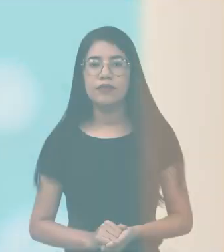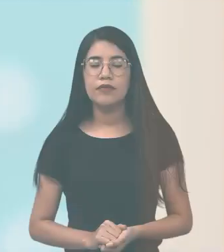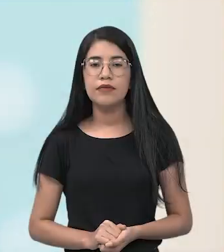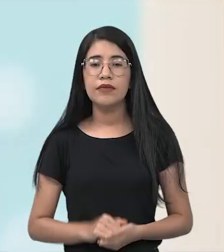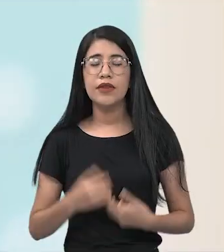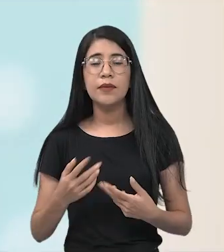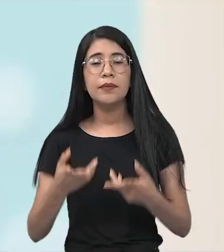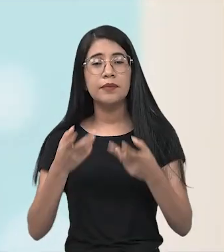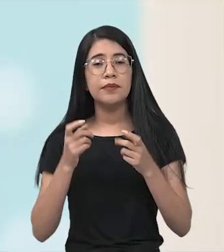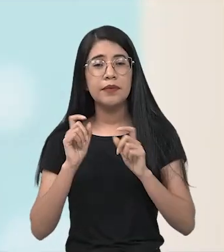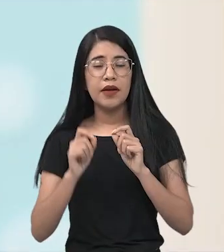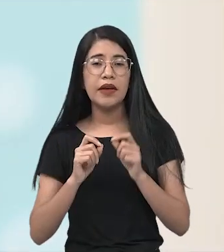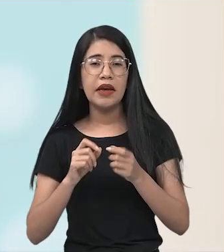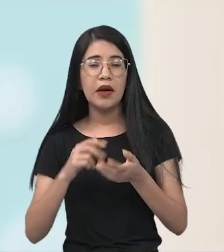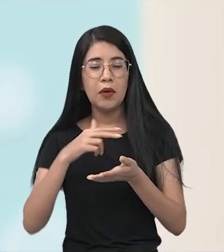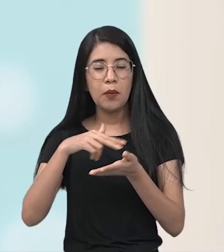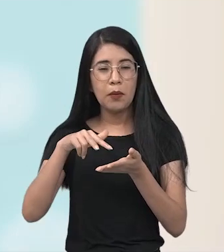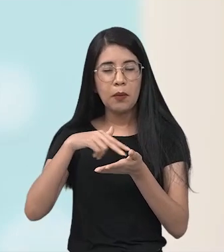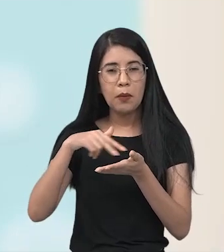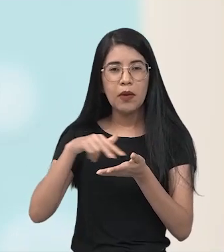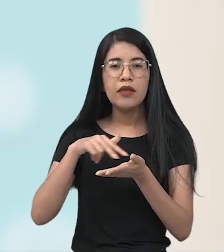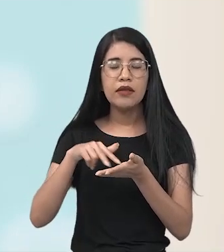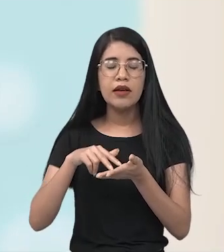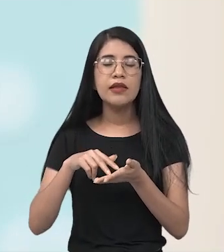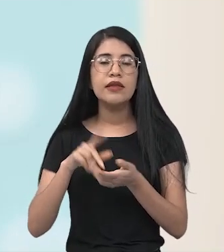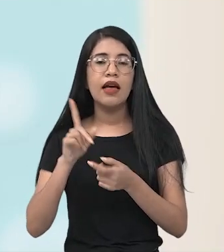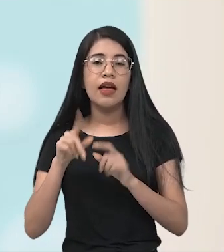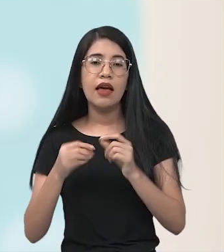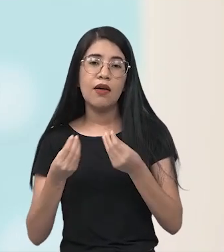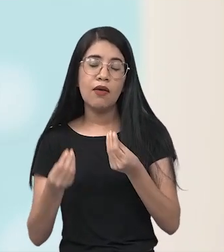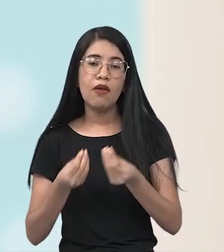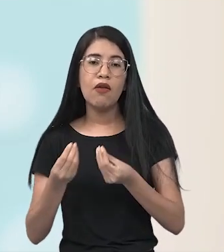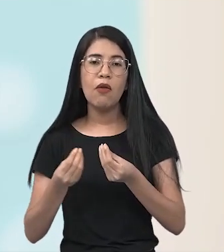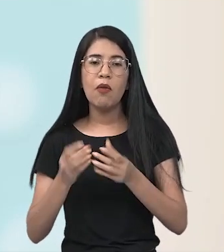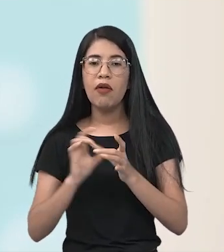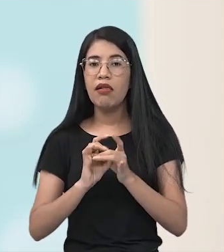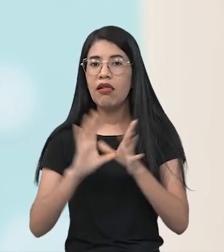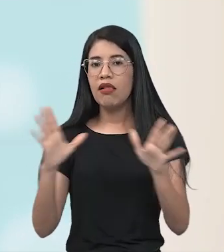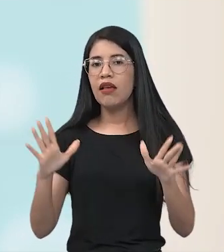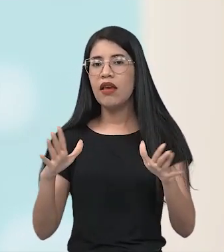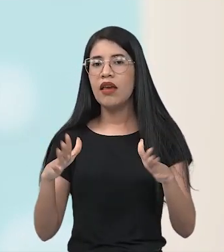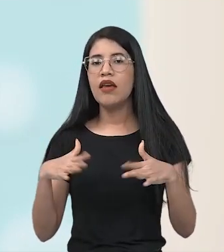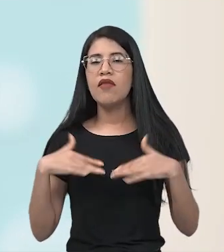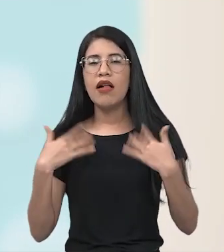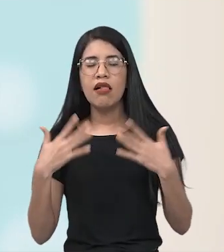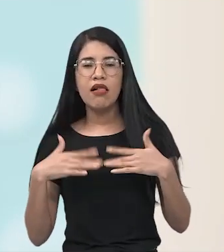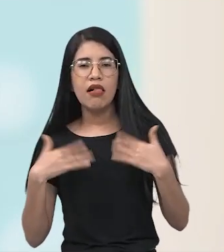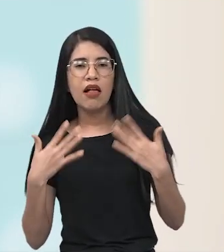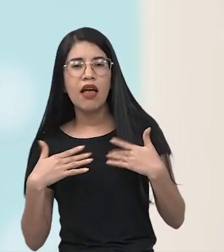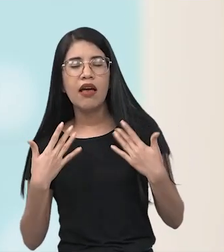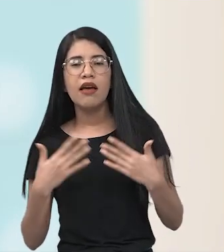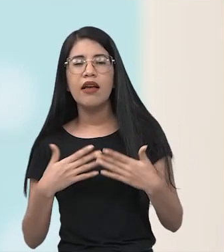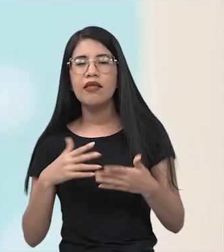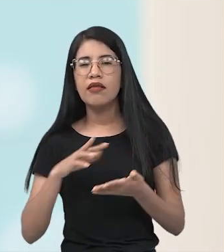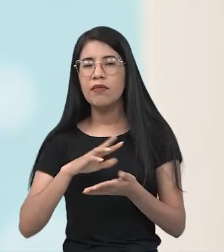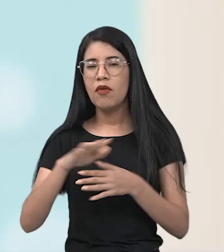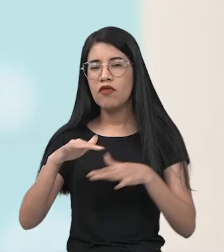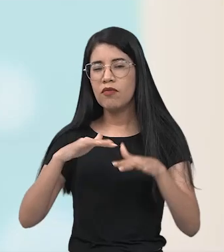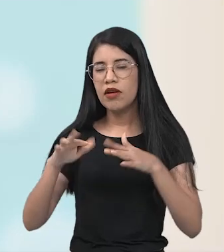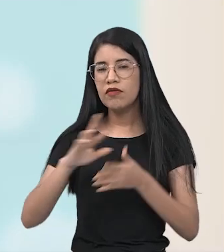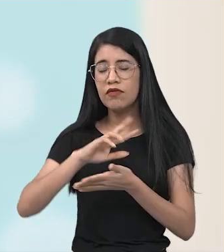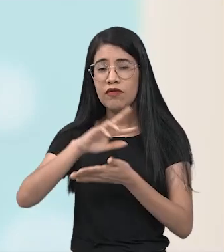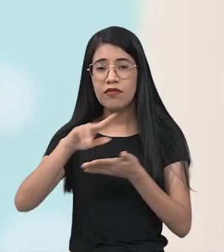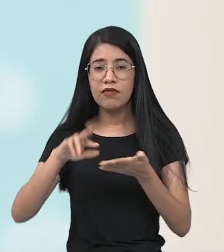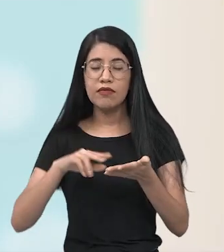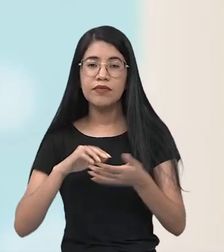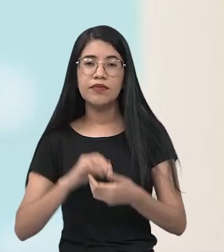Vocês perceberam que até na movimentação é uma movimentação descontraída, né? Muitos chutes baixinhos, né?